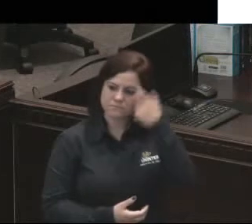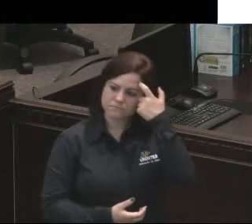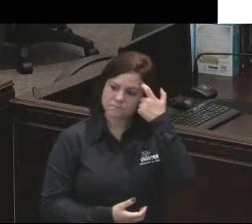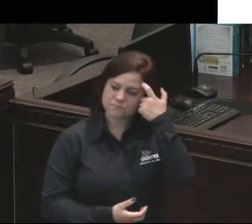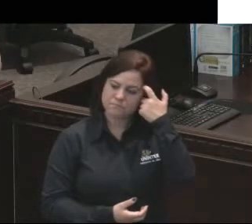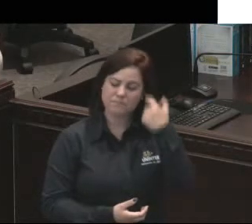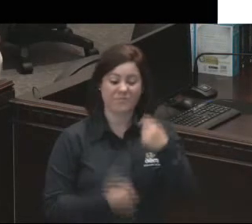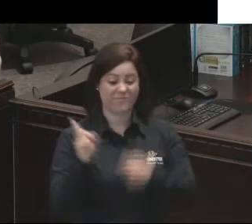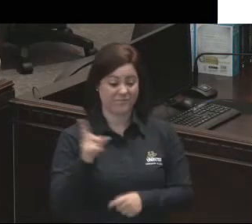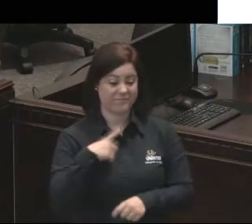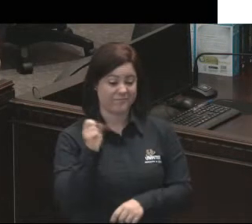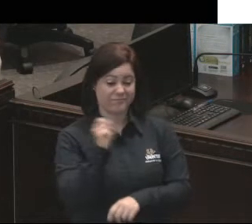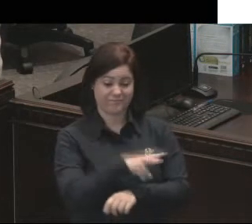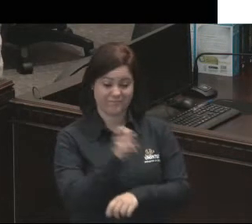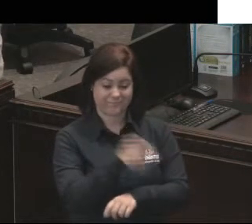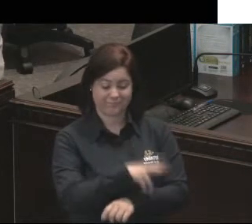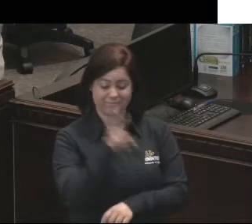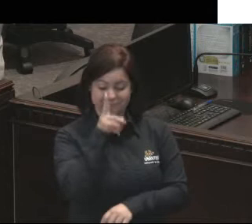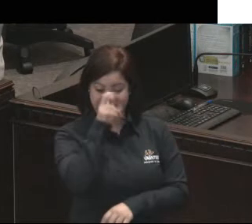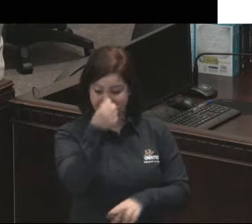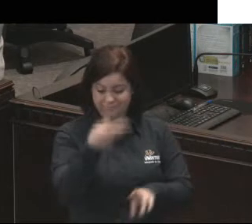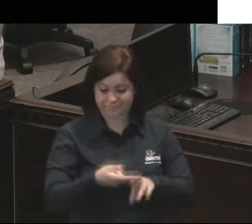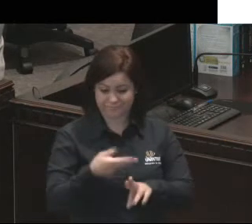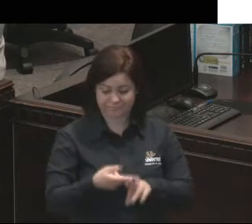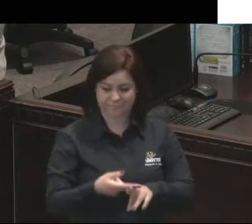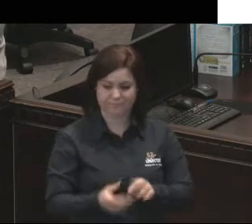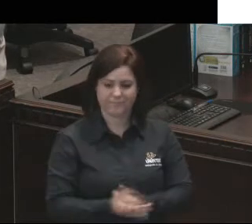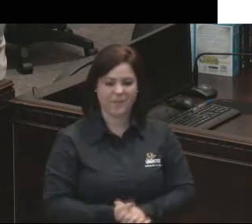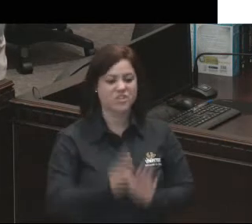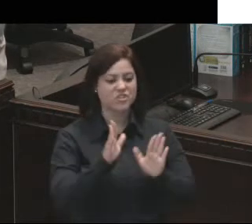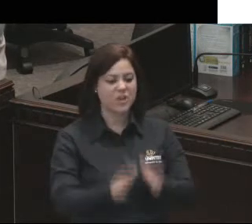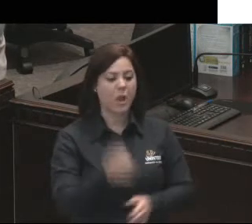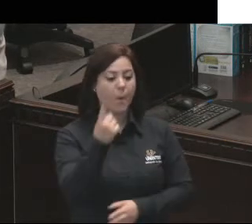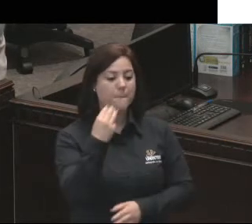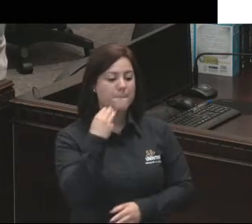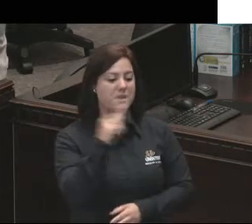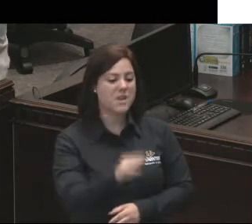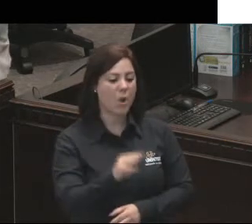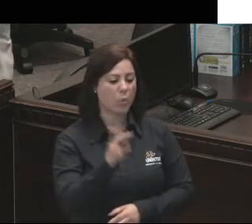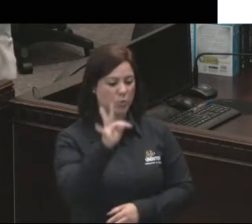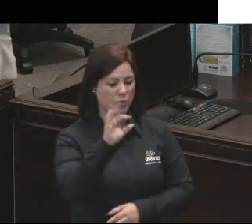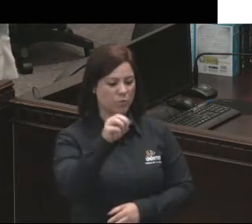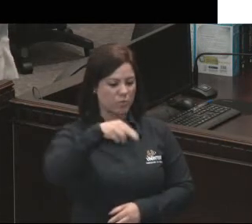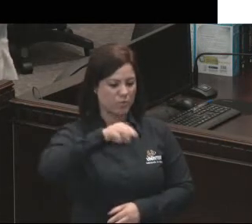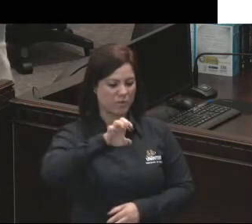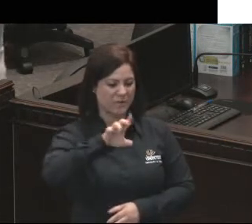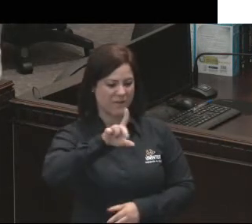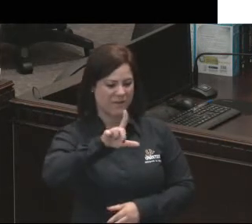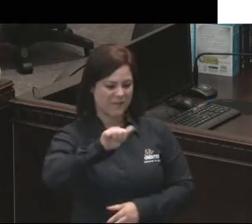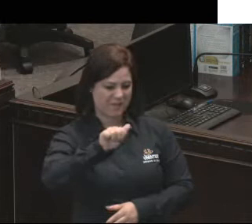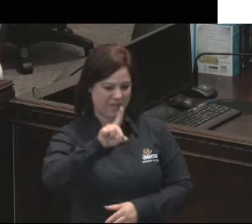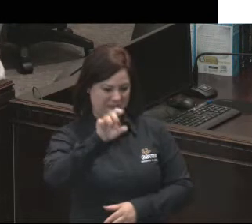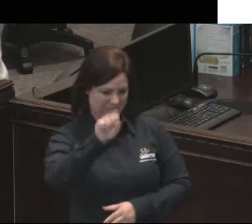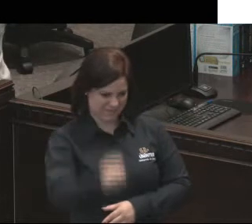de agrotóxico. Então, estima-se que já ultrapassamos 1 milhão de toneladas, o que equivale a um consumo médio de 5,2